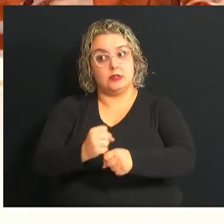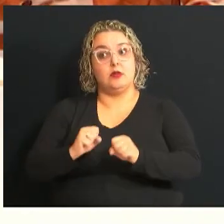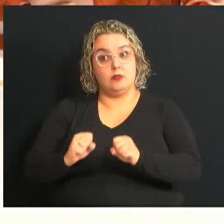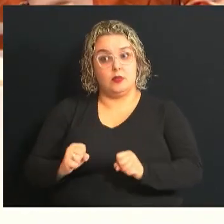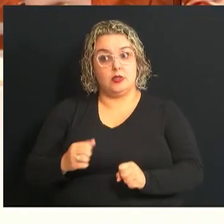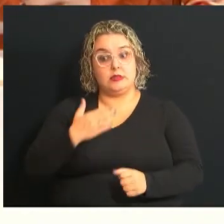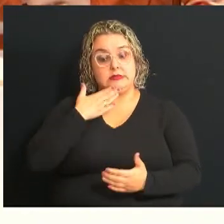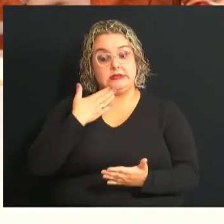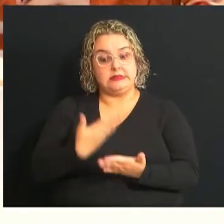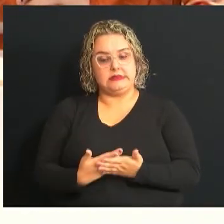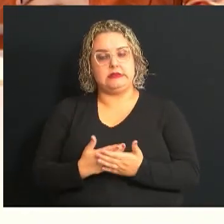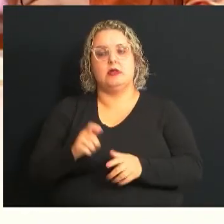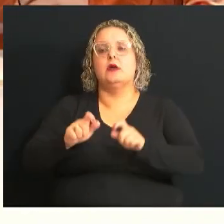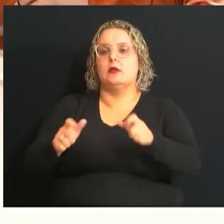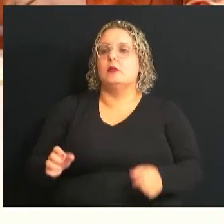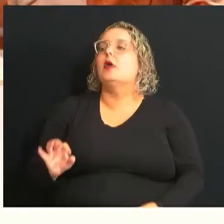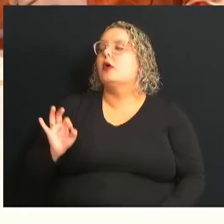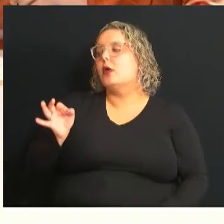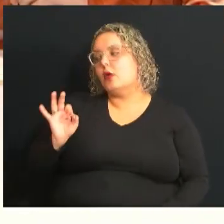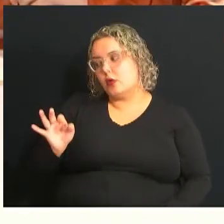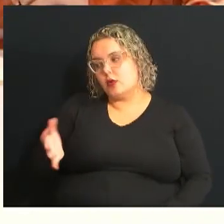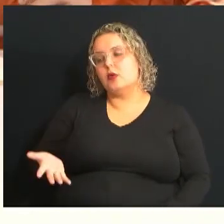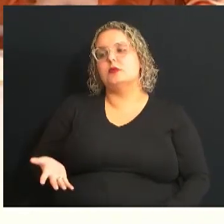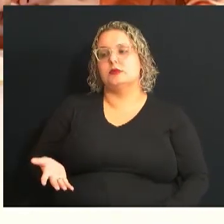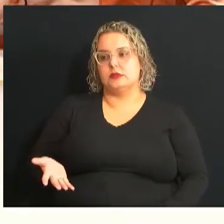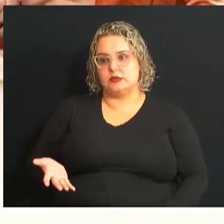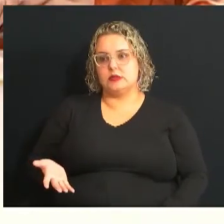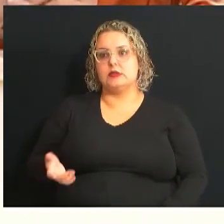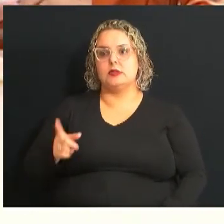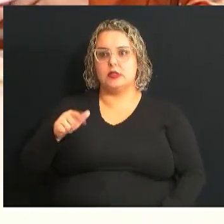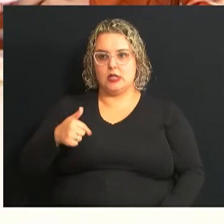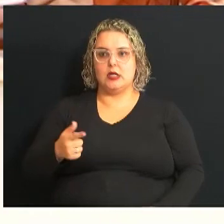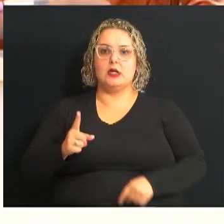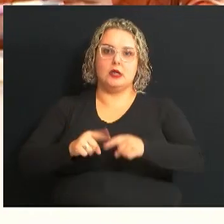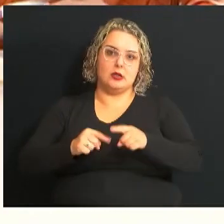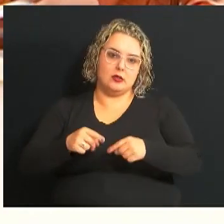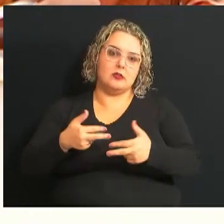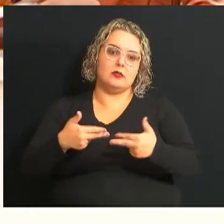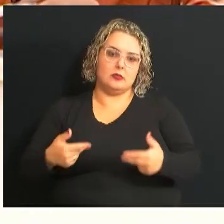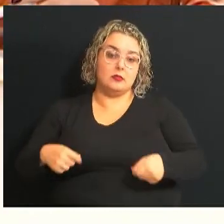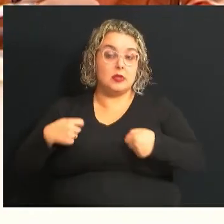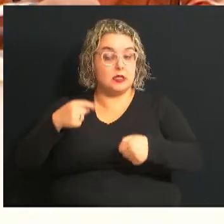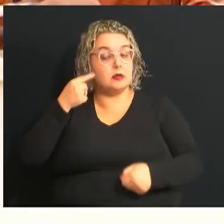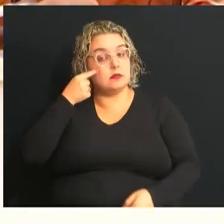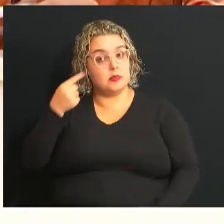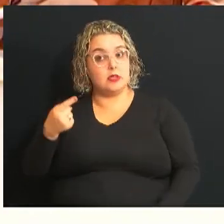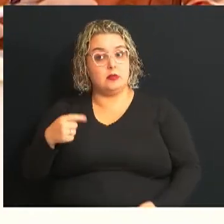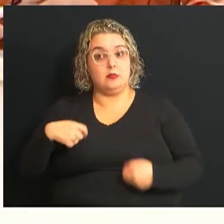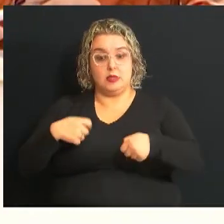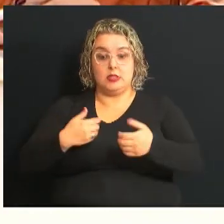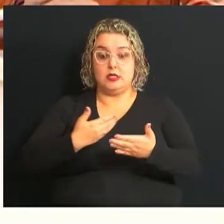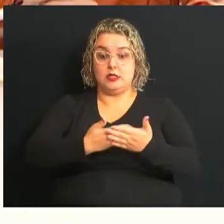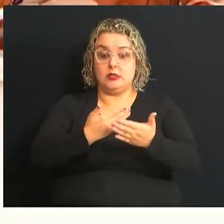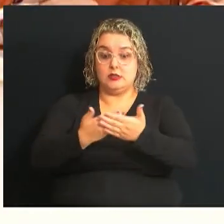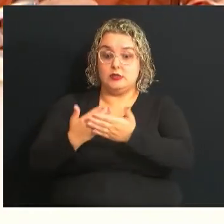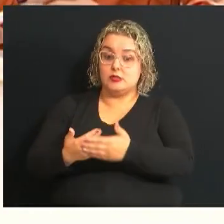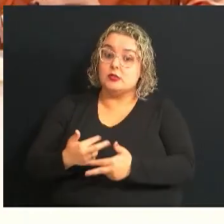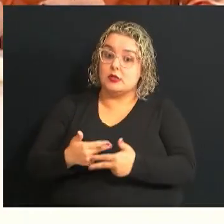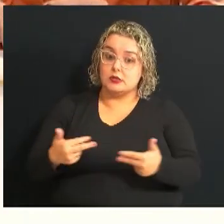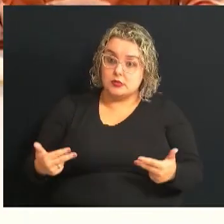pouco a pessoa, né? Com certeza, e é um elemento que ela precisa pensar bastante, tem que estudar muita coisa,